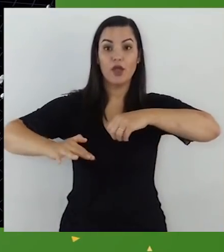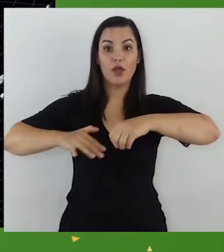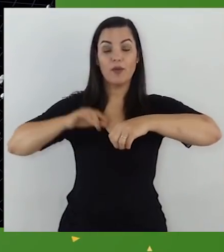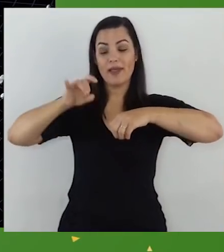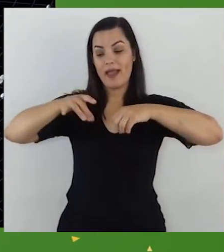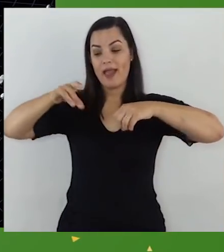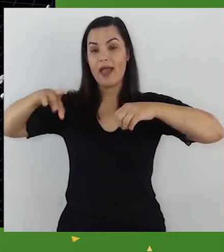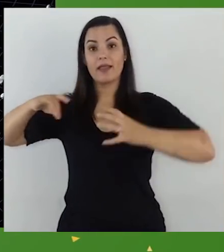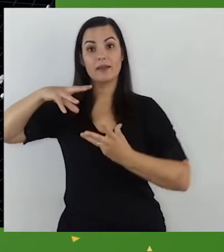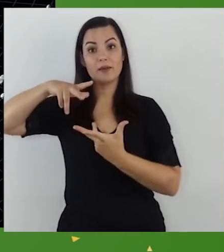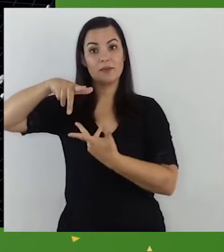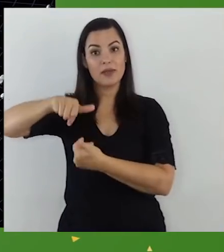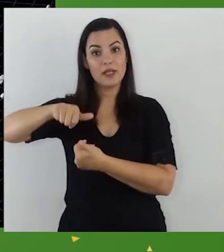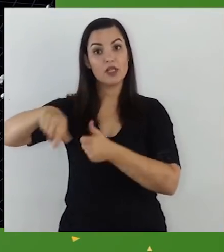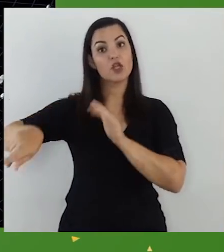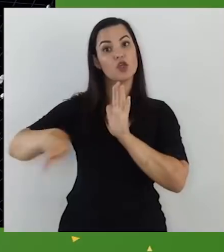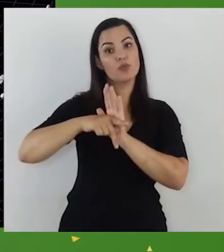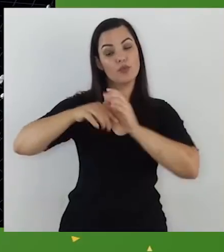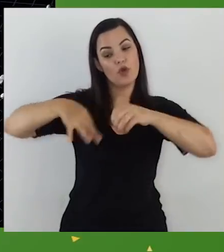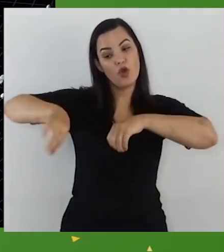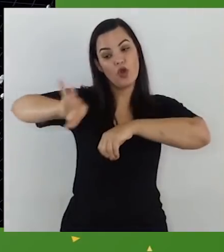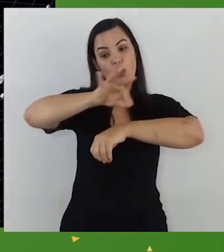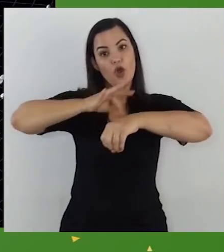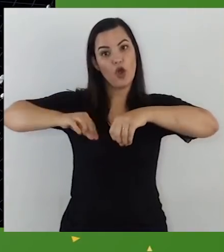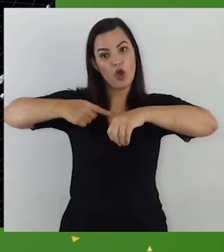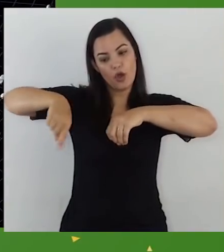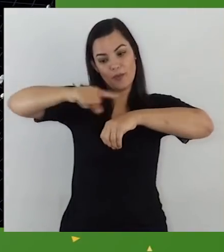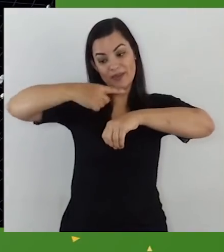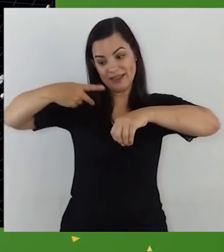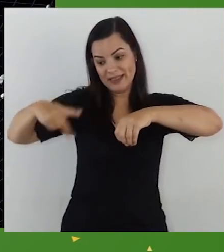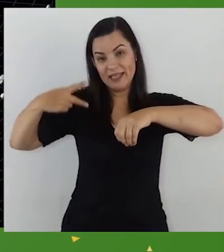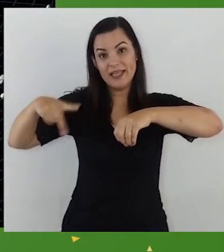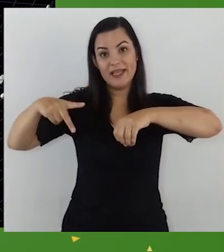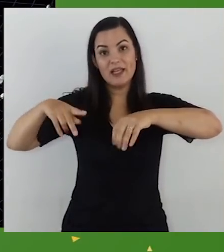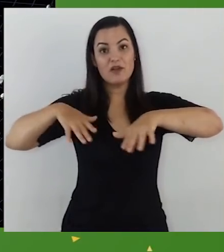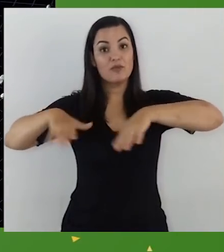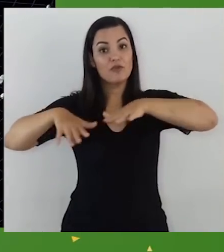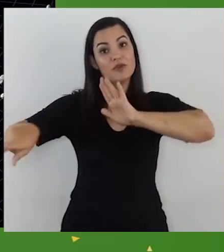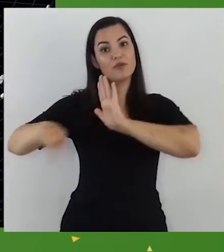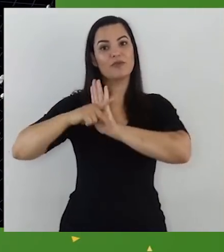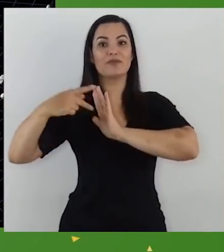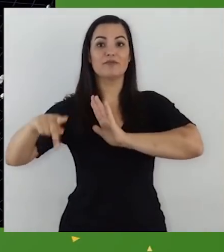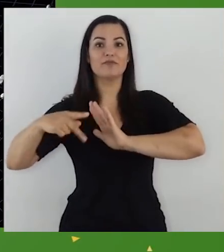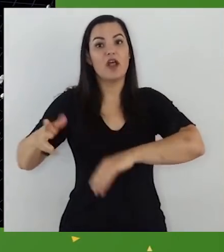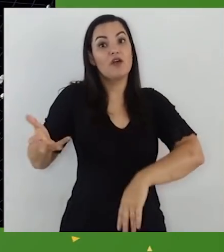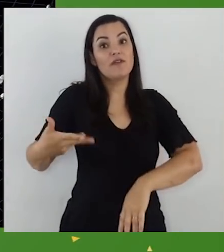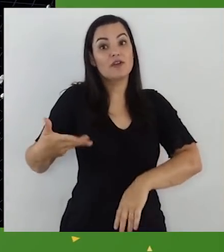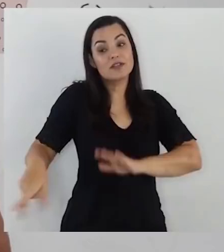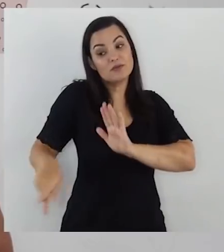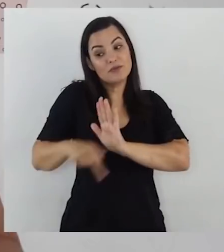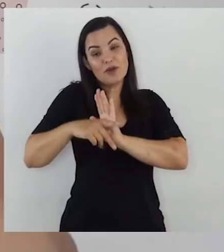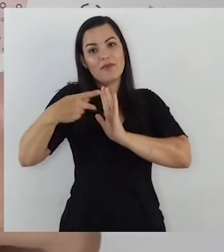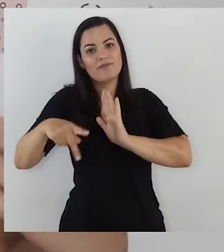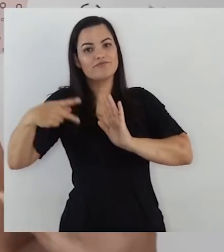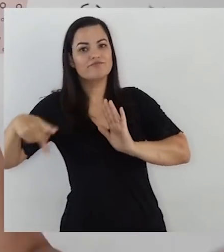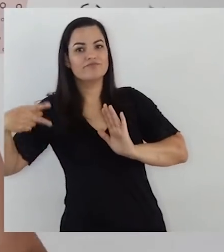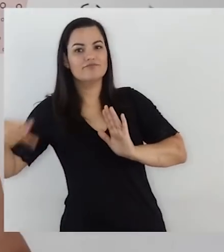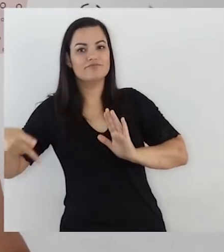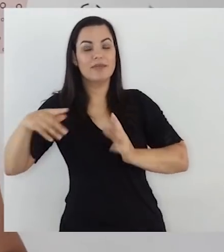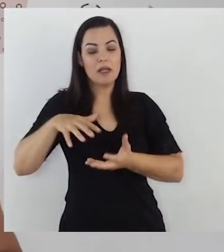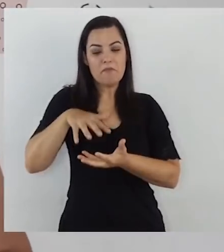cada planeta tem a sua órbita. Cada planeta tem o seu movimento, tem a sua velocidade, o